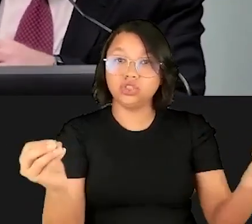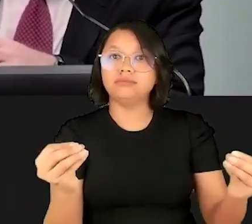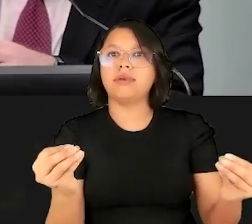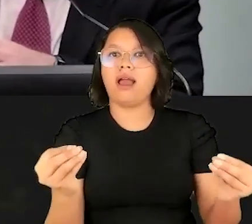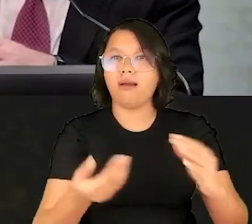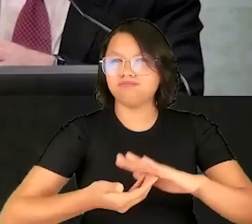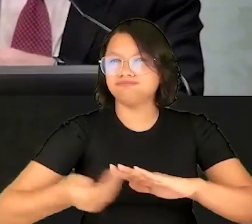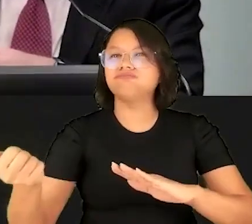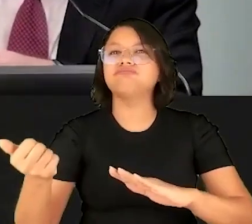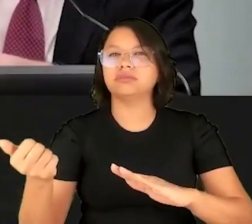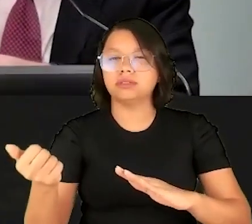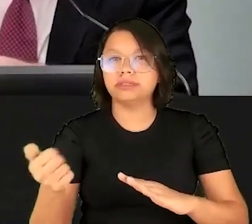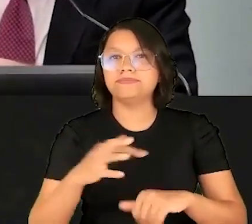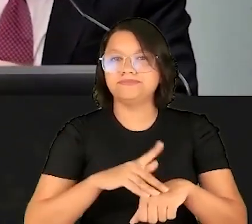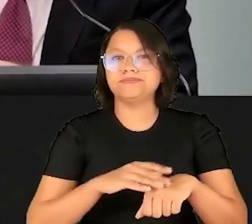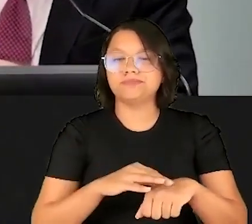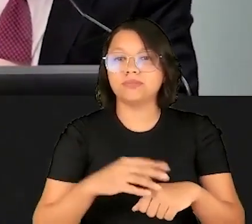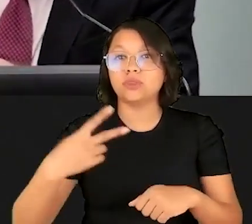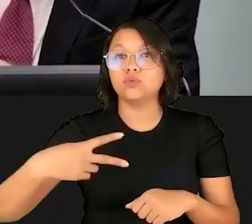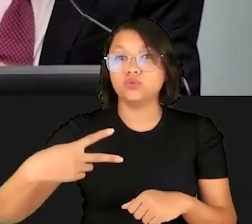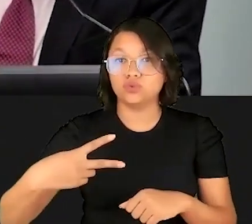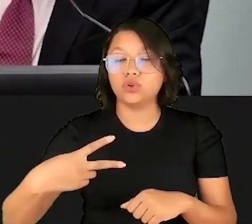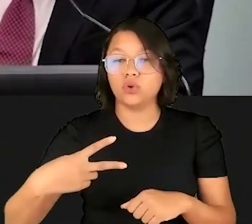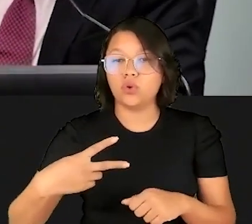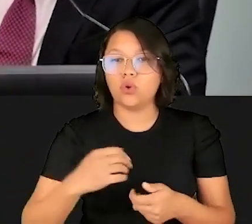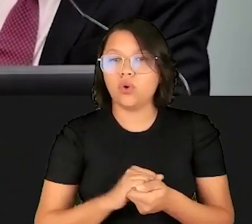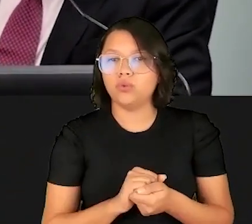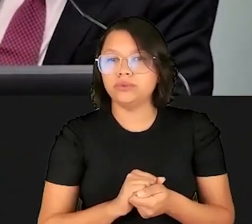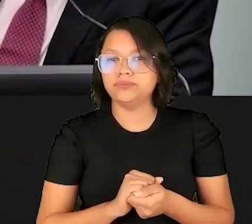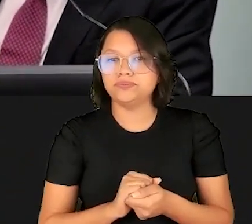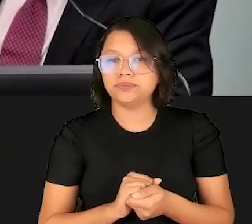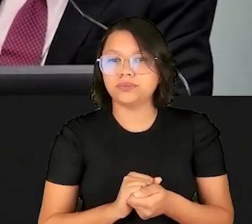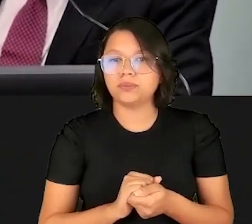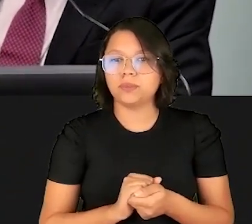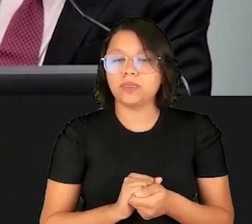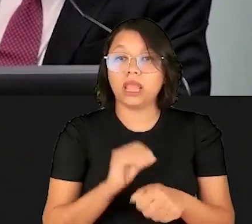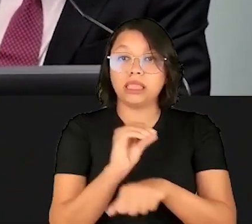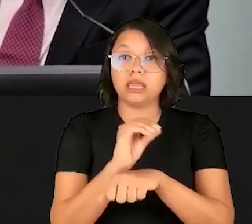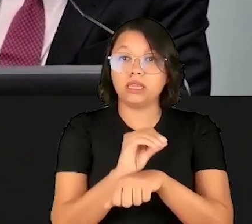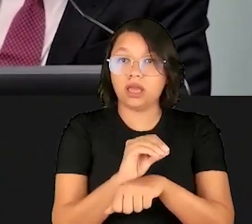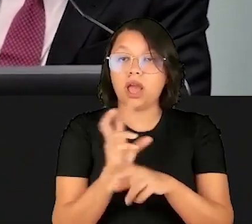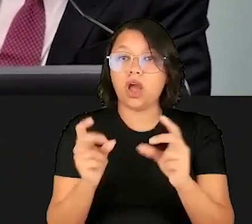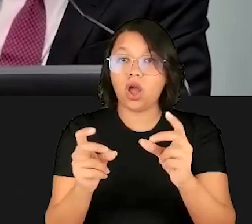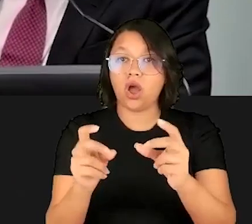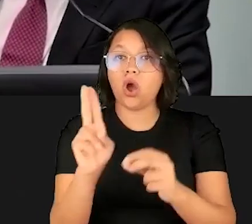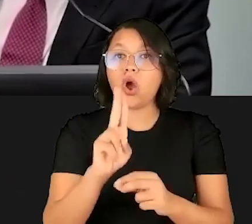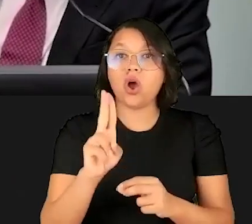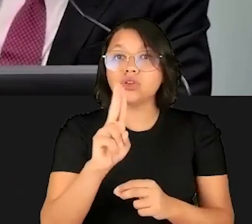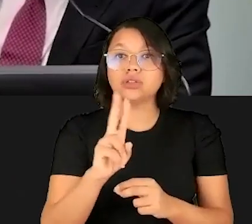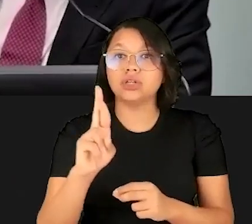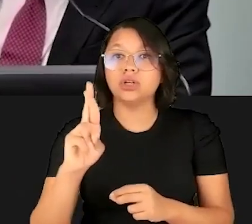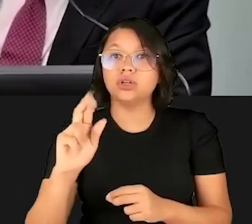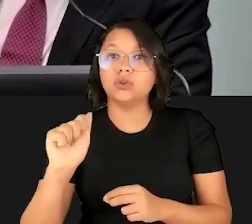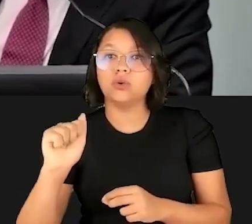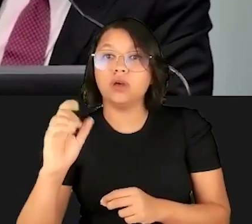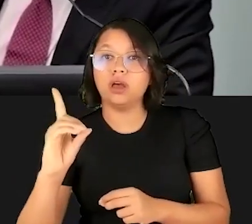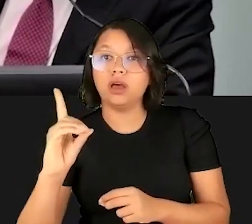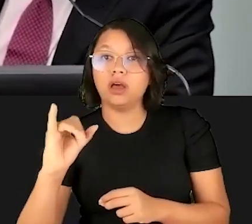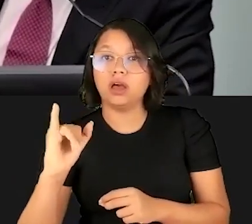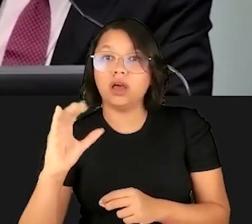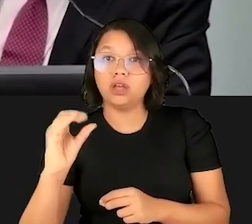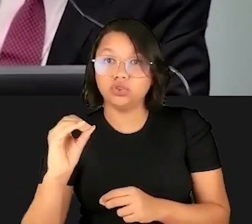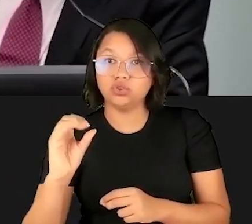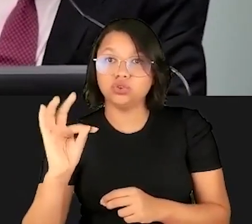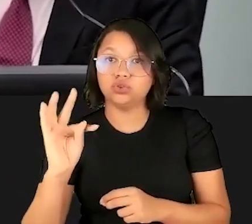O segundo pilar do tratamento do câncer foi a radioterapia, que surgiu com Madame Curie. Ela pagou um